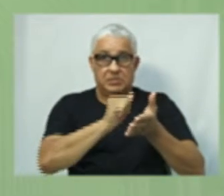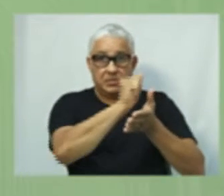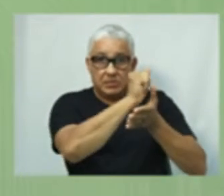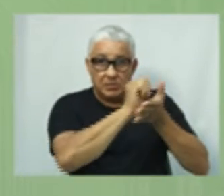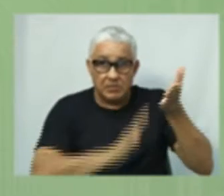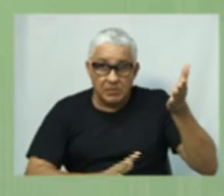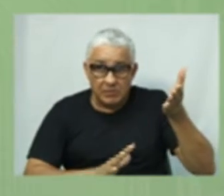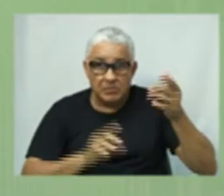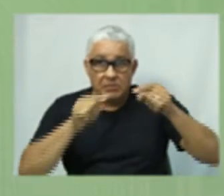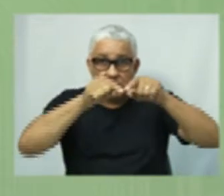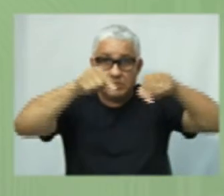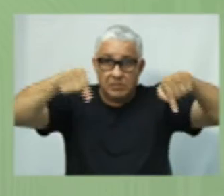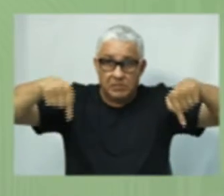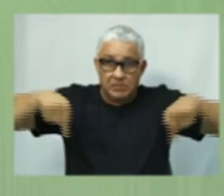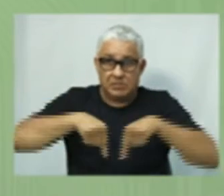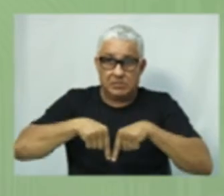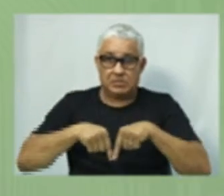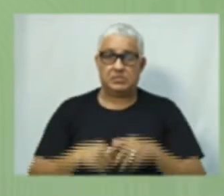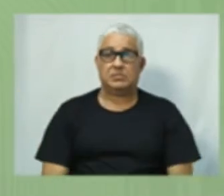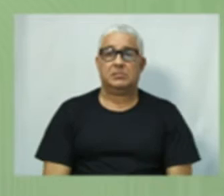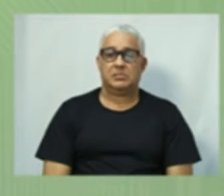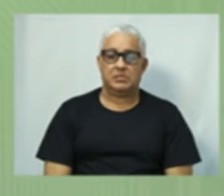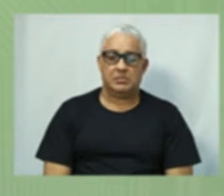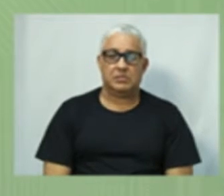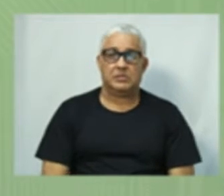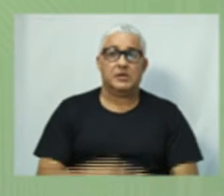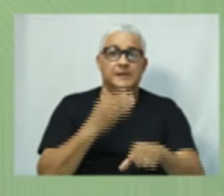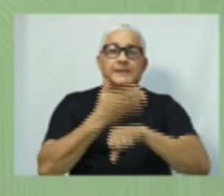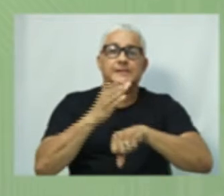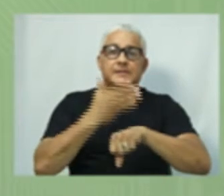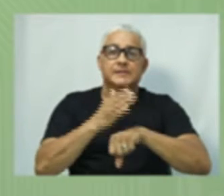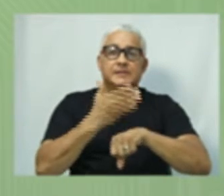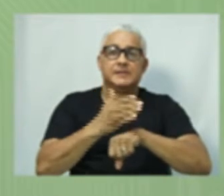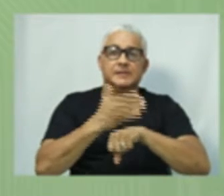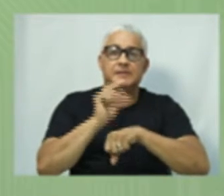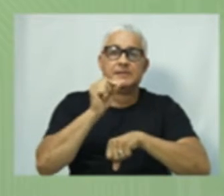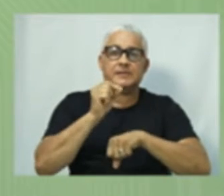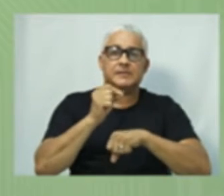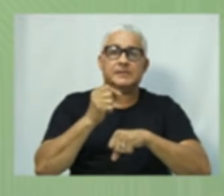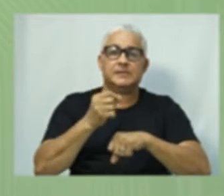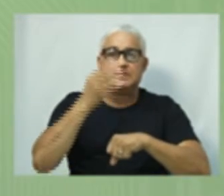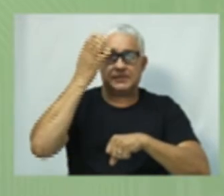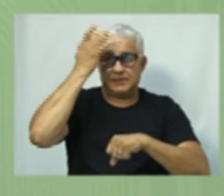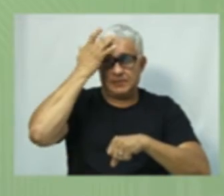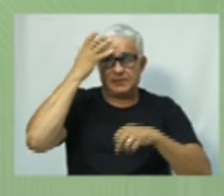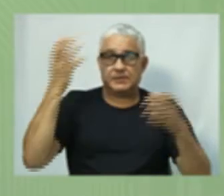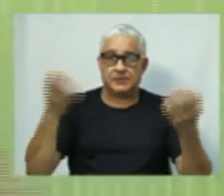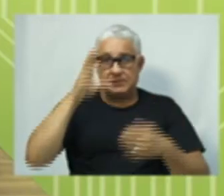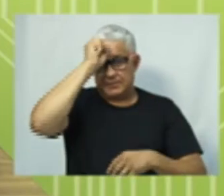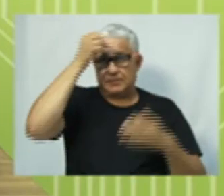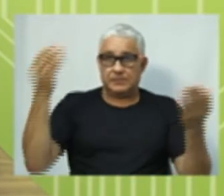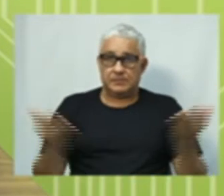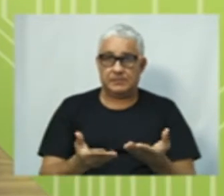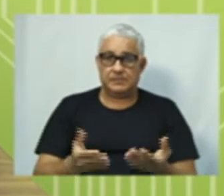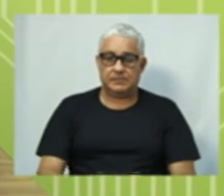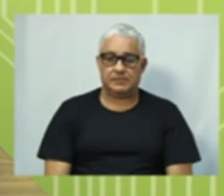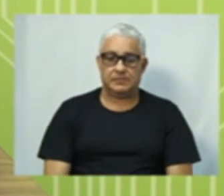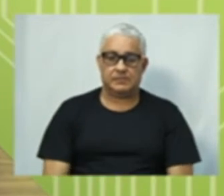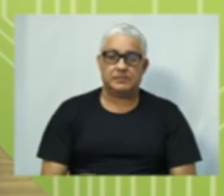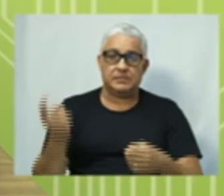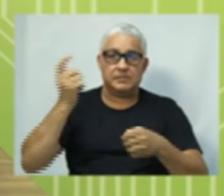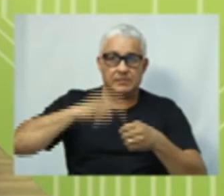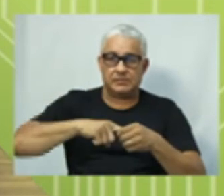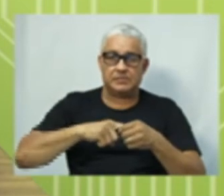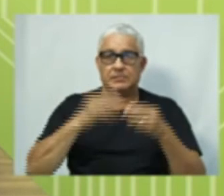telinha. Atividade de sala, pessoal. Vamos praticar o que nós vimos aqui na sala, tá ok? E olha, voltamos daqui a